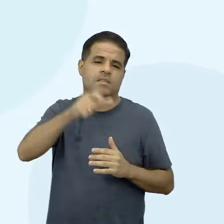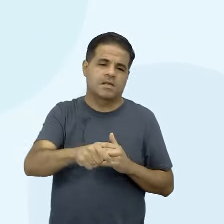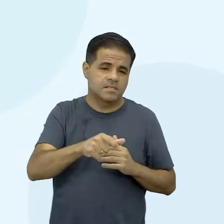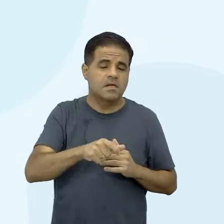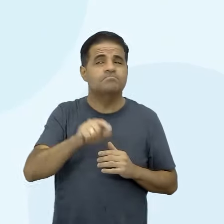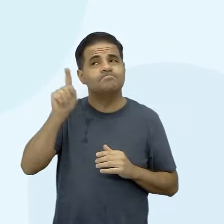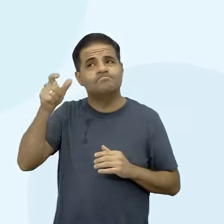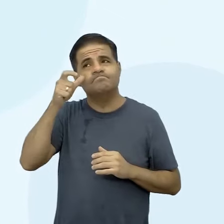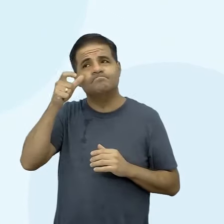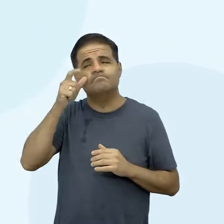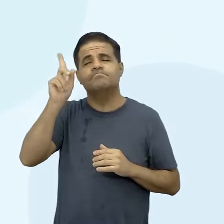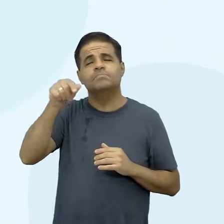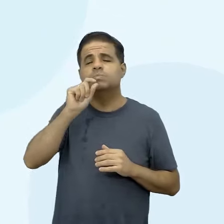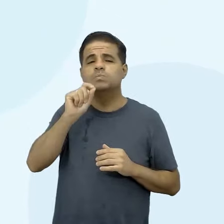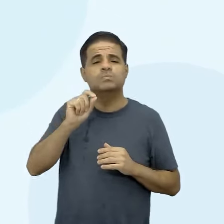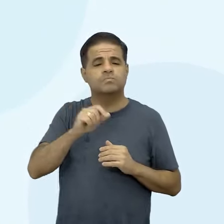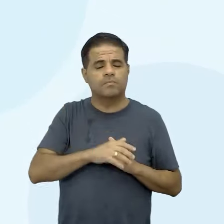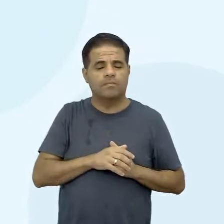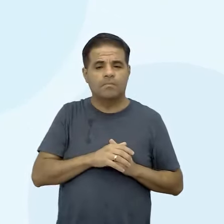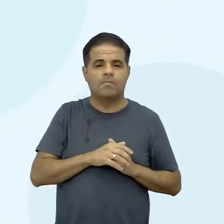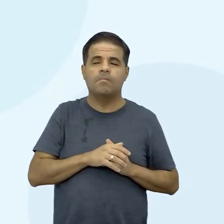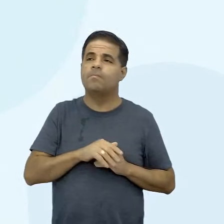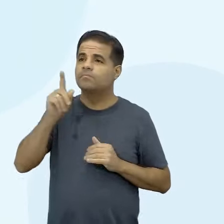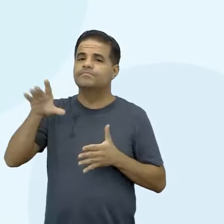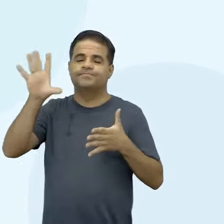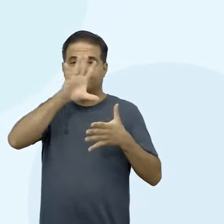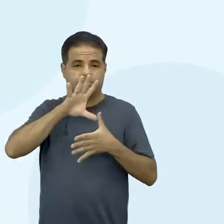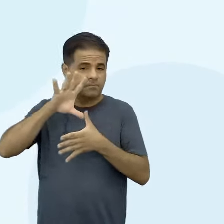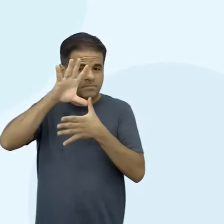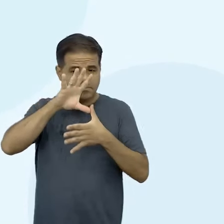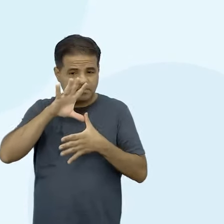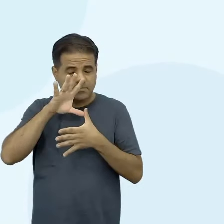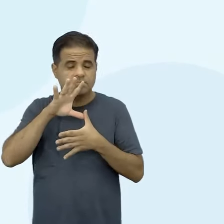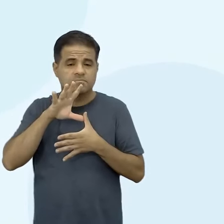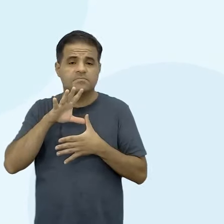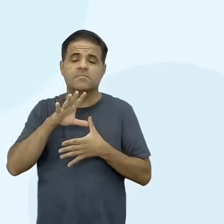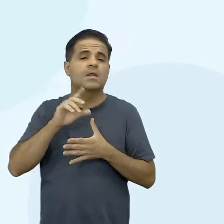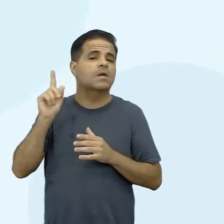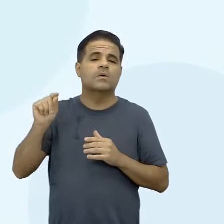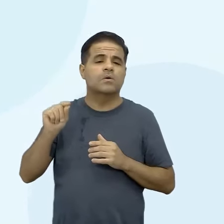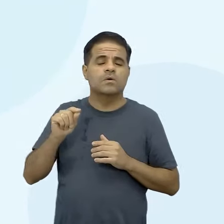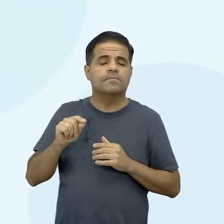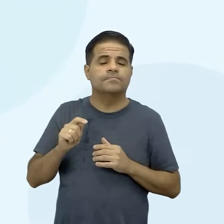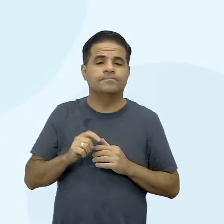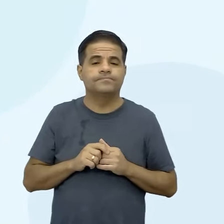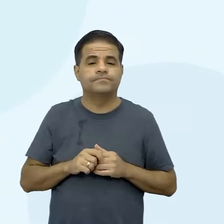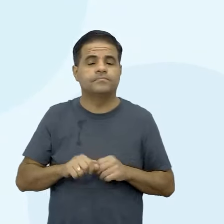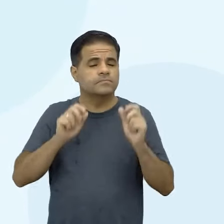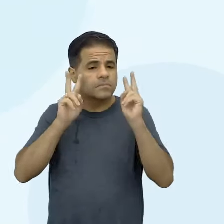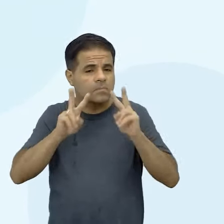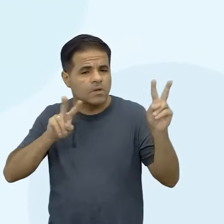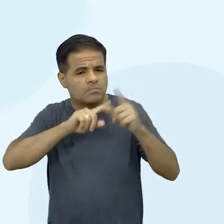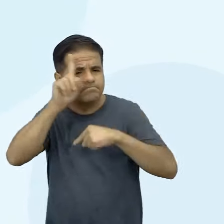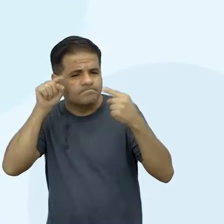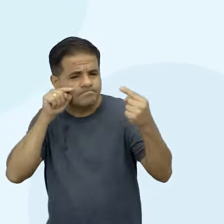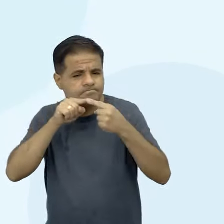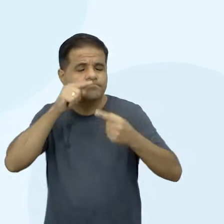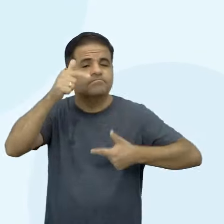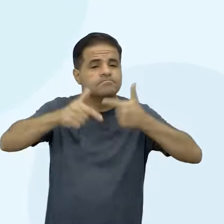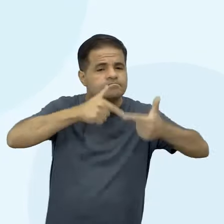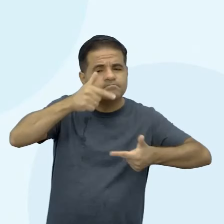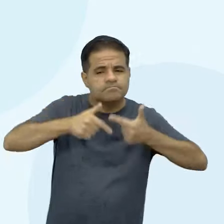interessante observar o seguinte, que esse mapa, ele visa auxiliar no